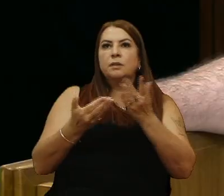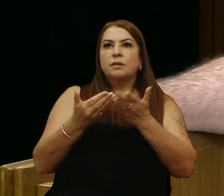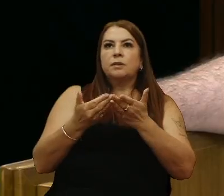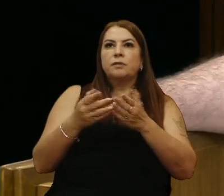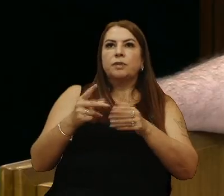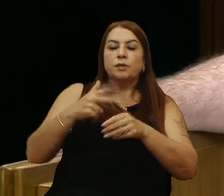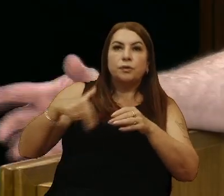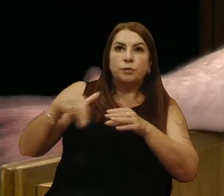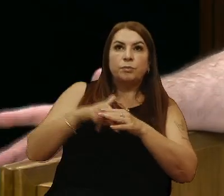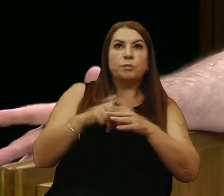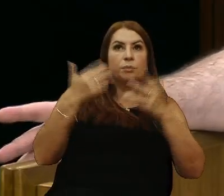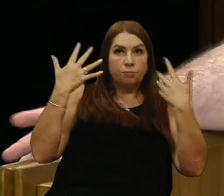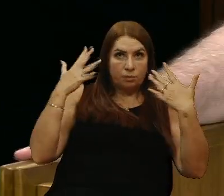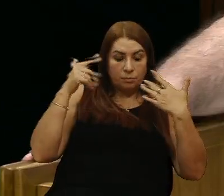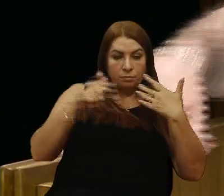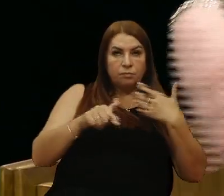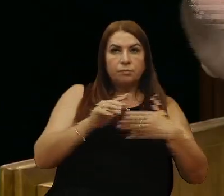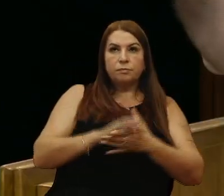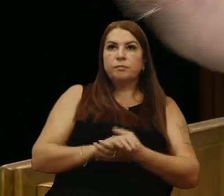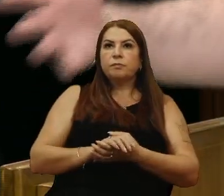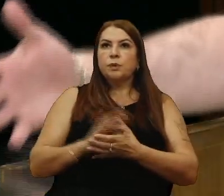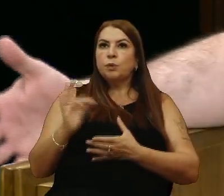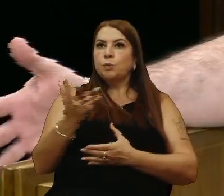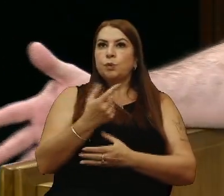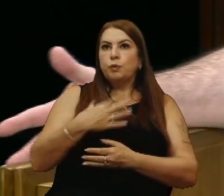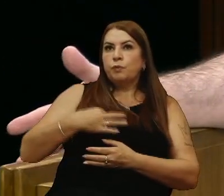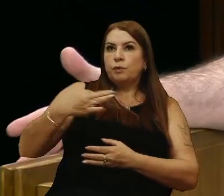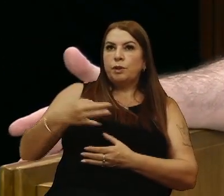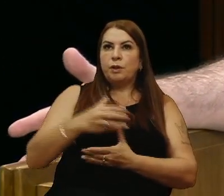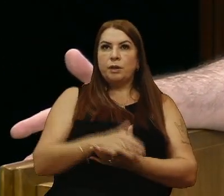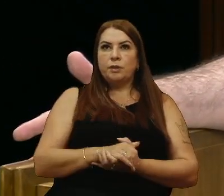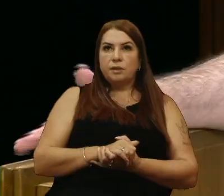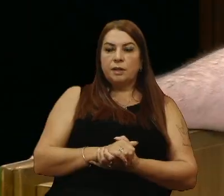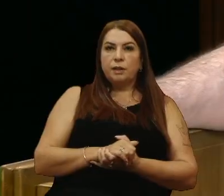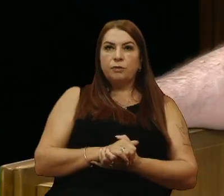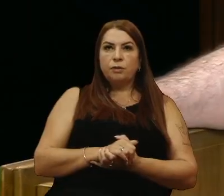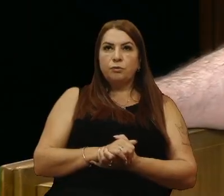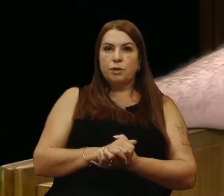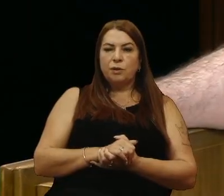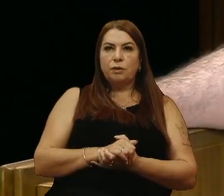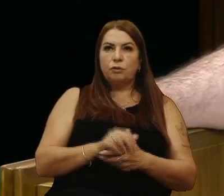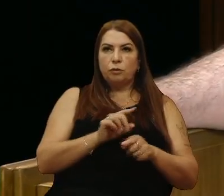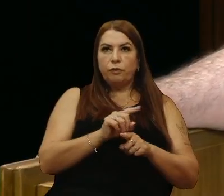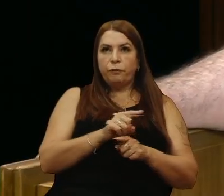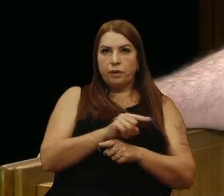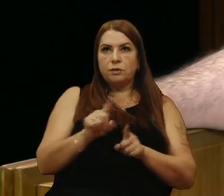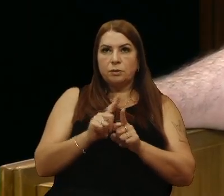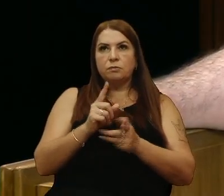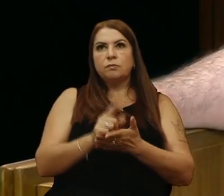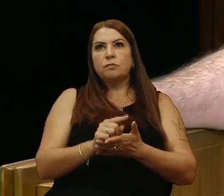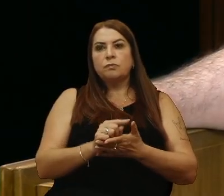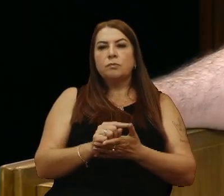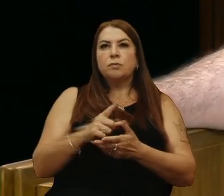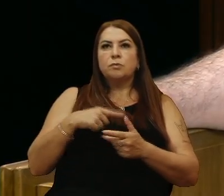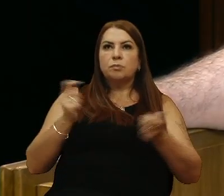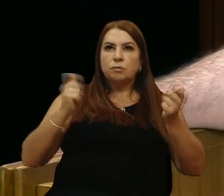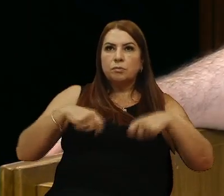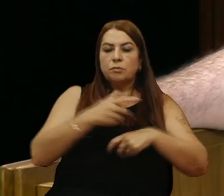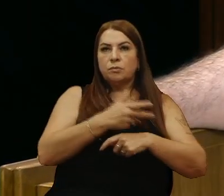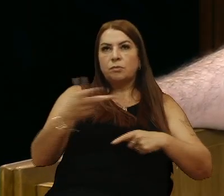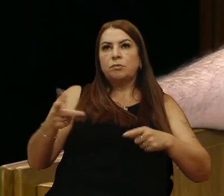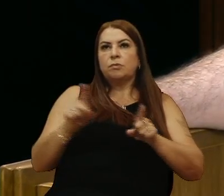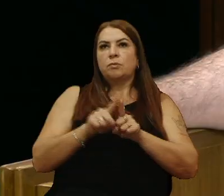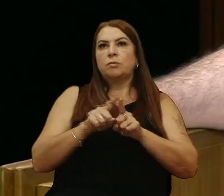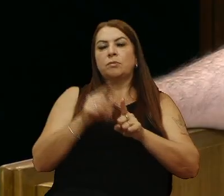nessa tribuna, mas parabenizar todos os voluntários que atuaram nas enchentes, né? Mas quem tem a capacitação e